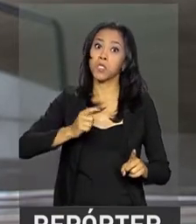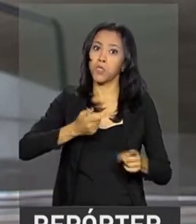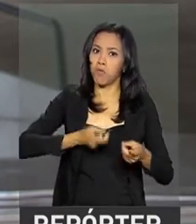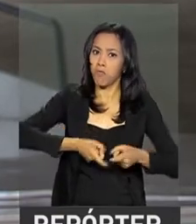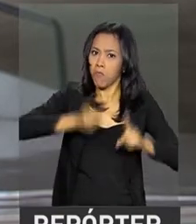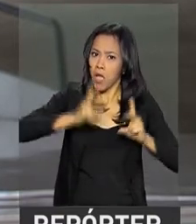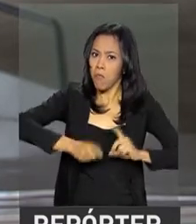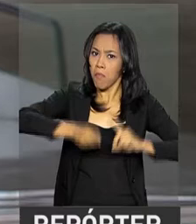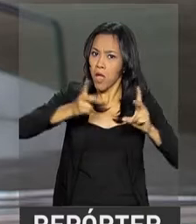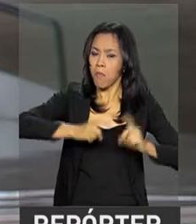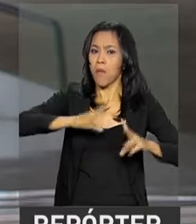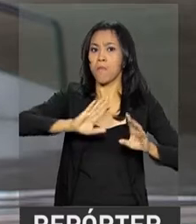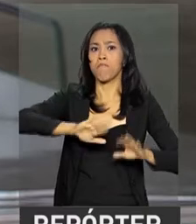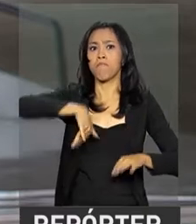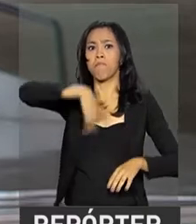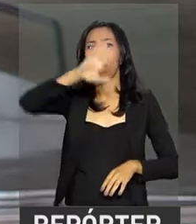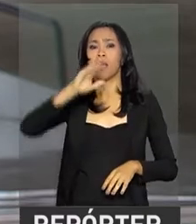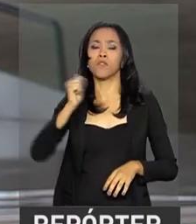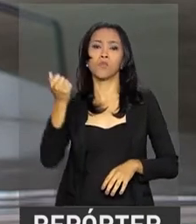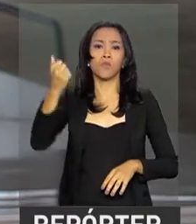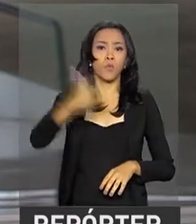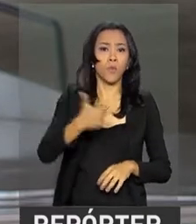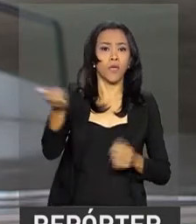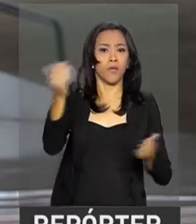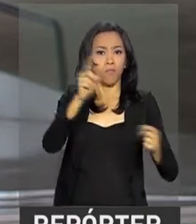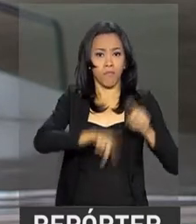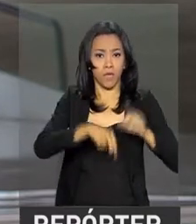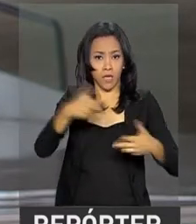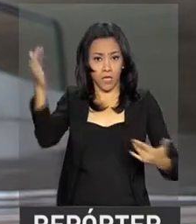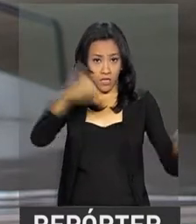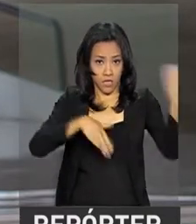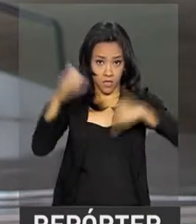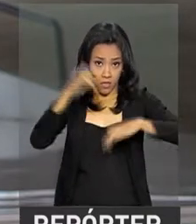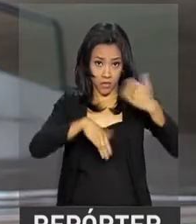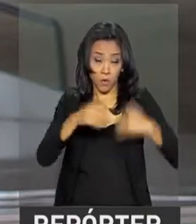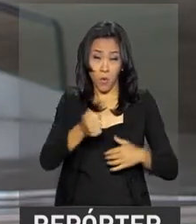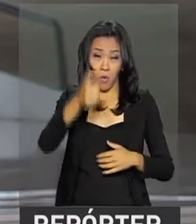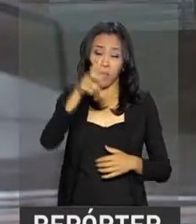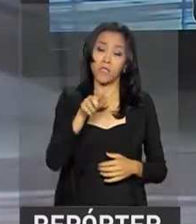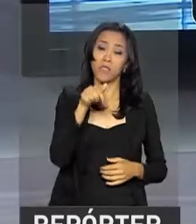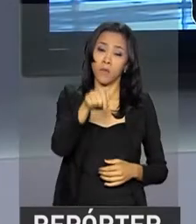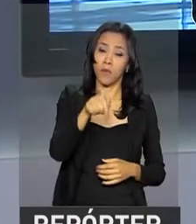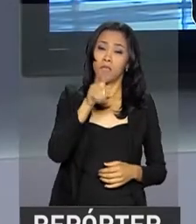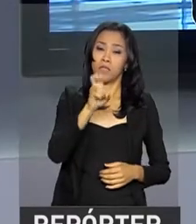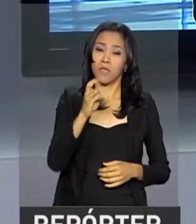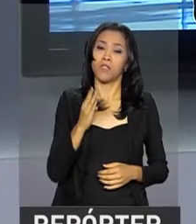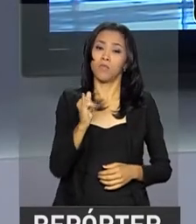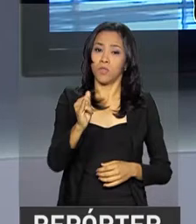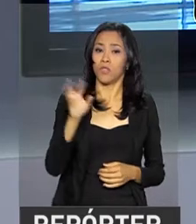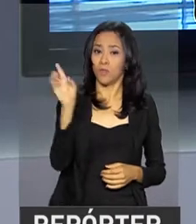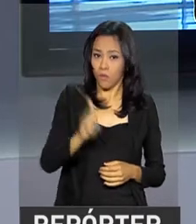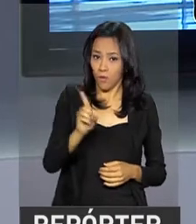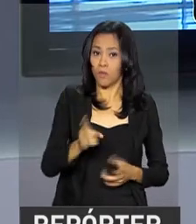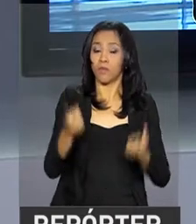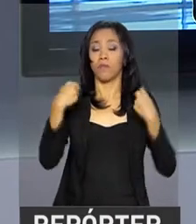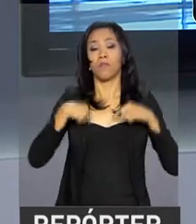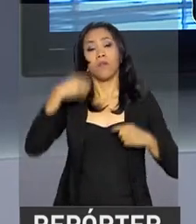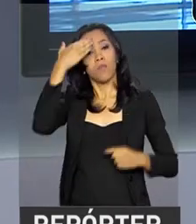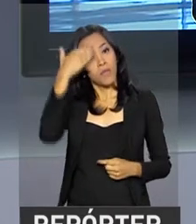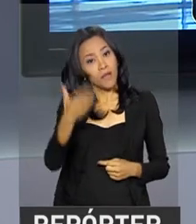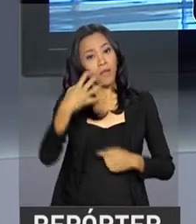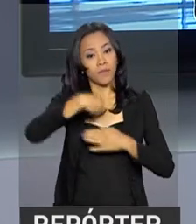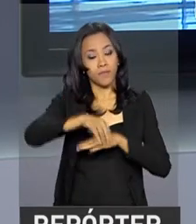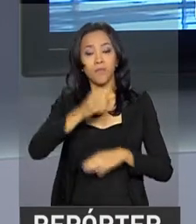em quase 57 bilhões de dólares foto com você no estúdio já está muito obrigada nem pelas informações